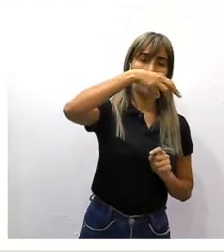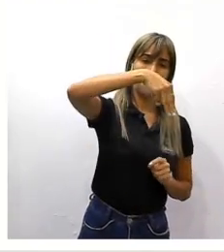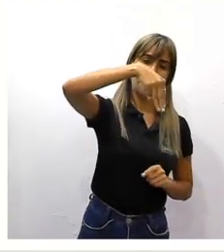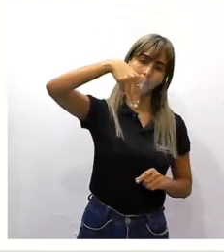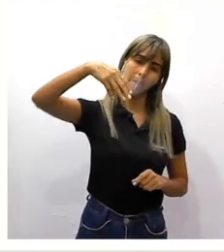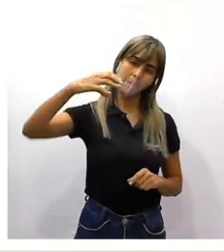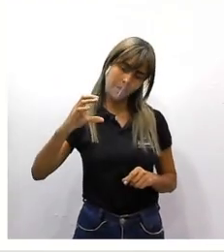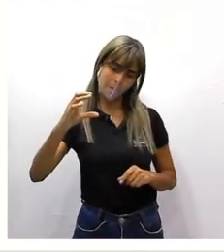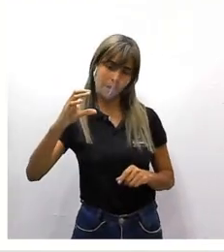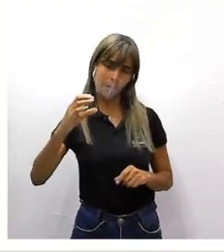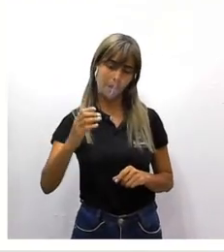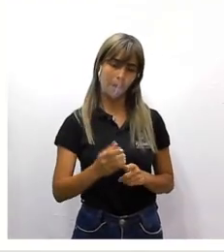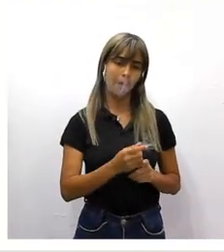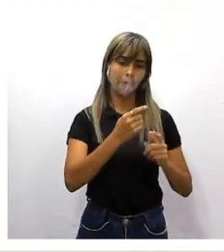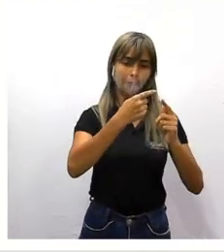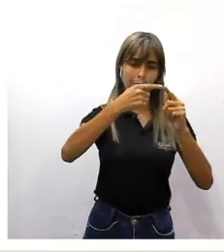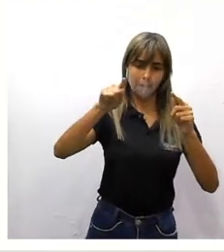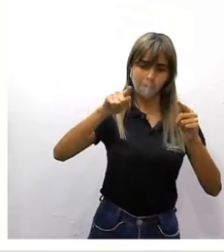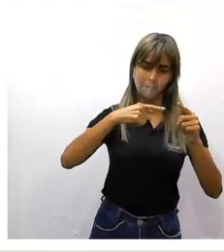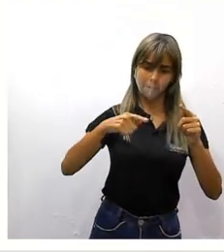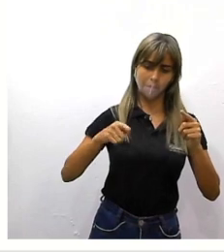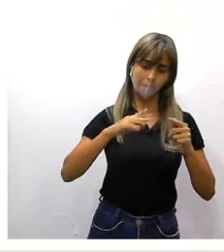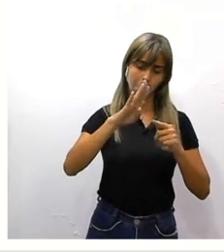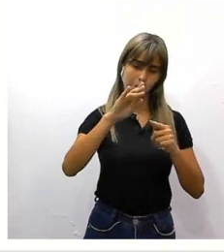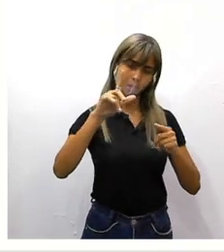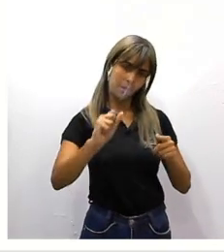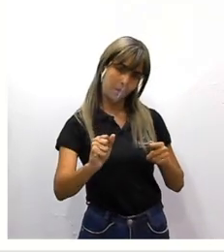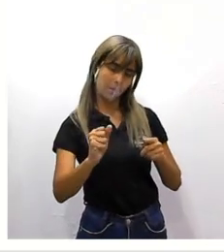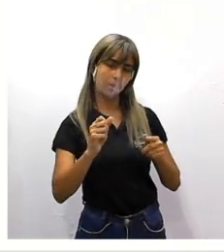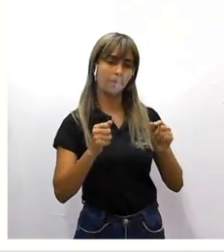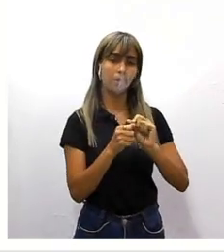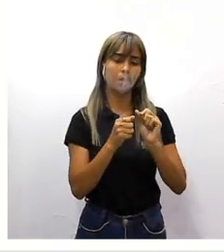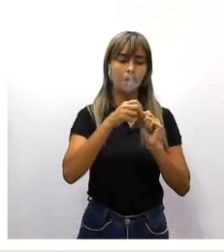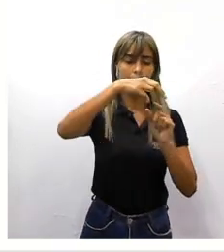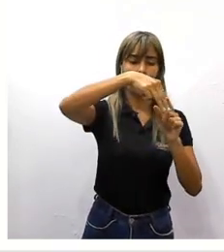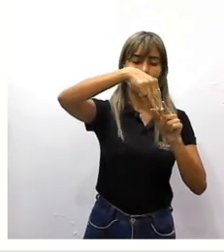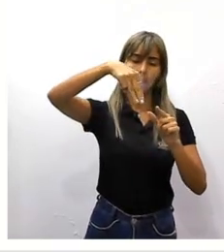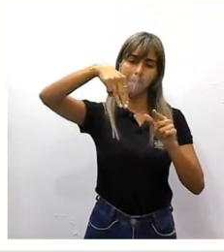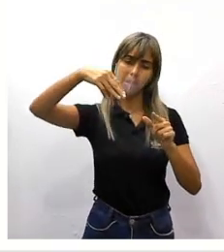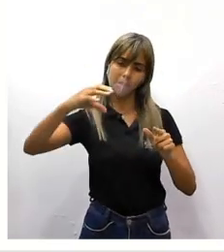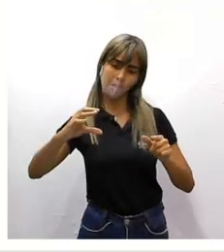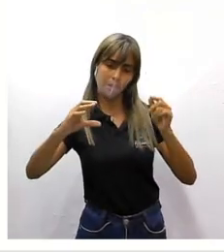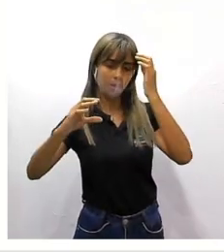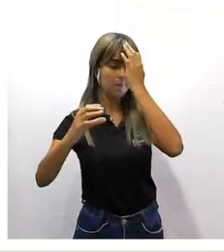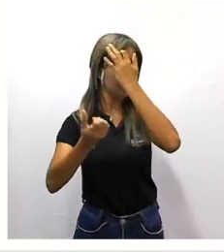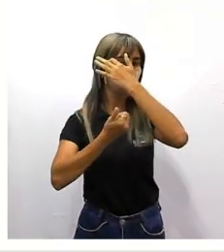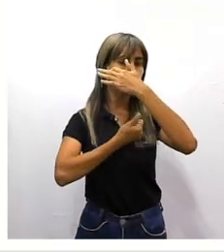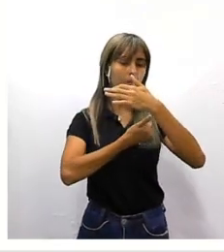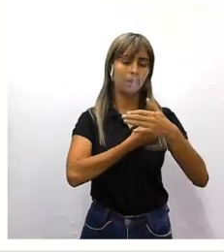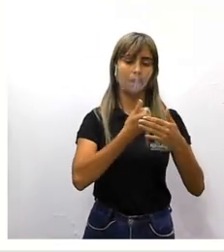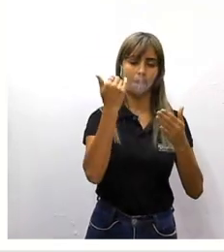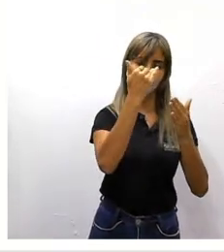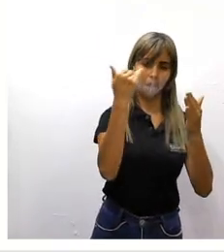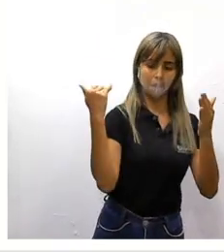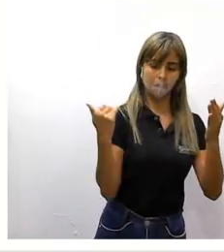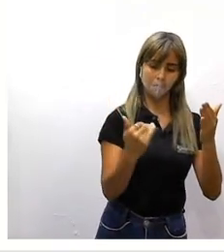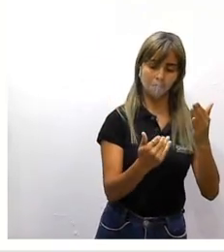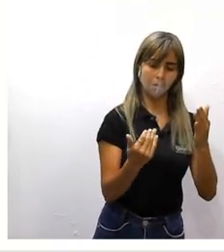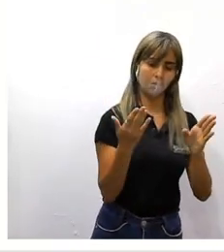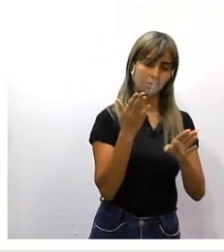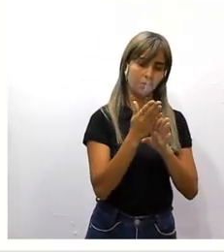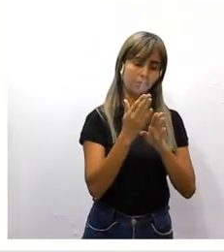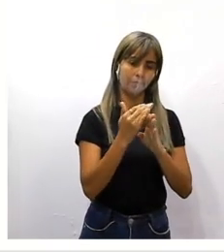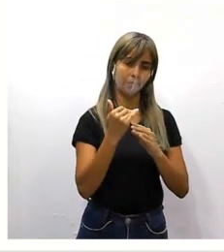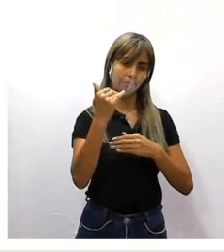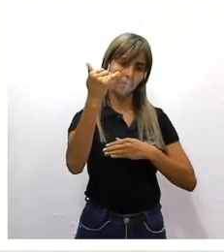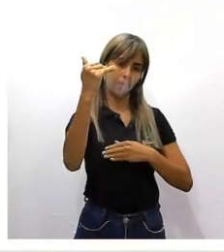de frações. Beleza? Então, ó, fazer o MMC do número que está embaixo, em conta. Do número que está em outro